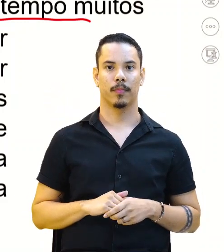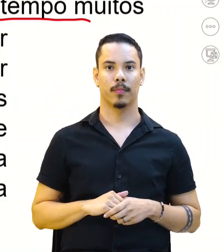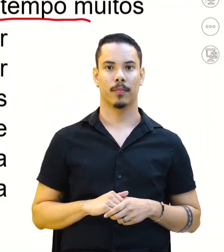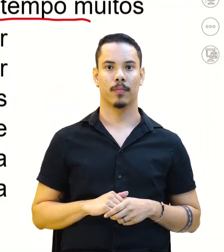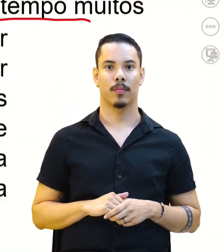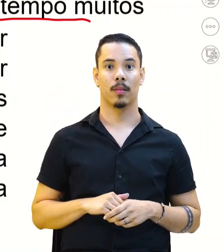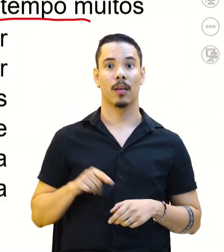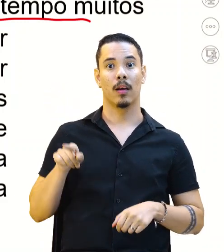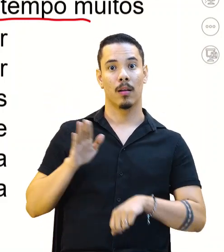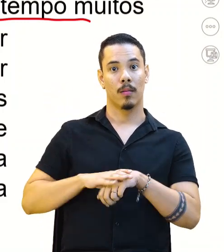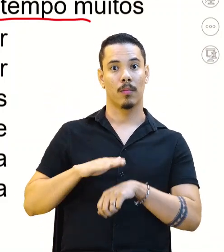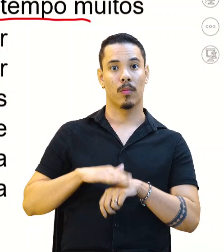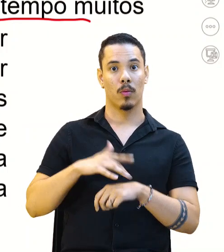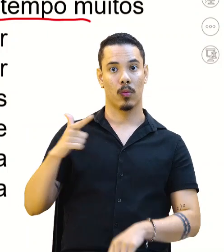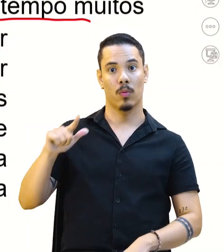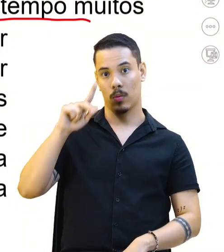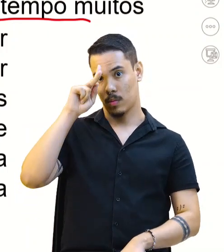Merleau